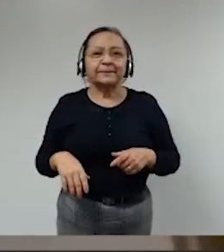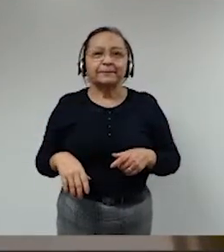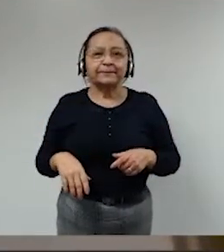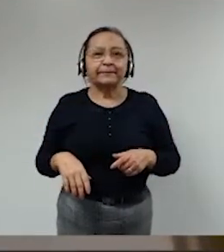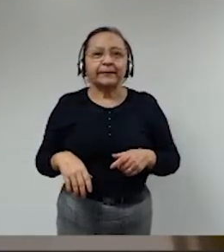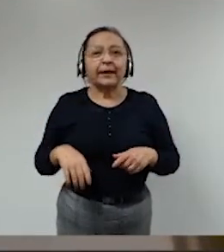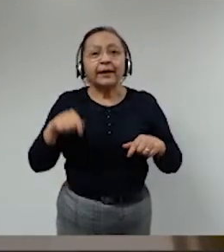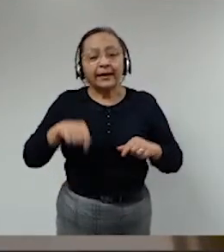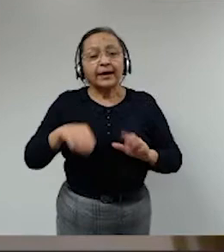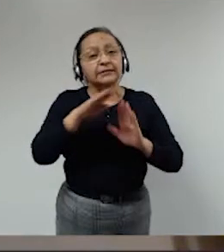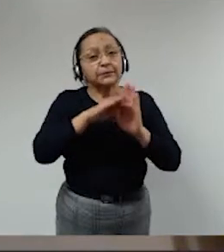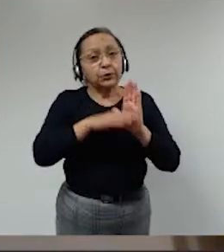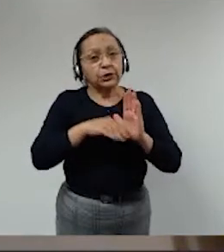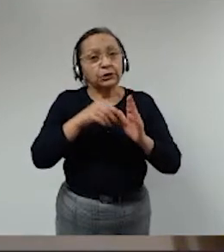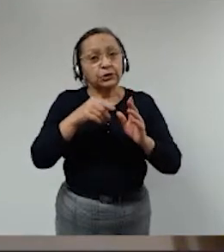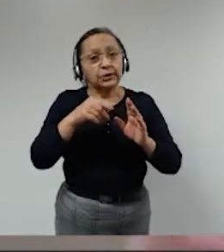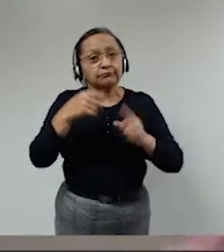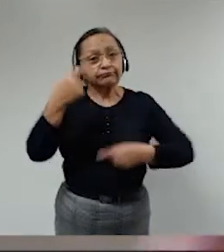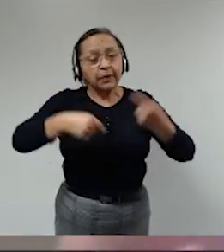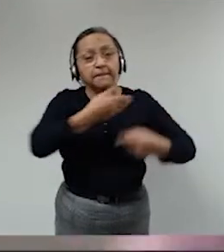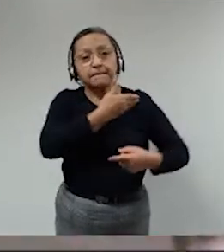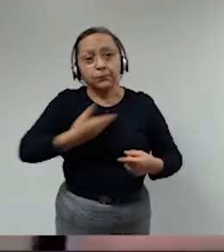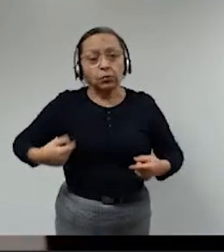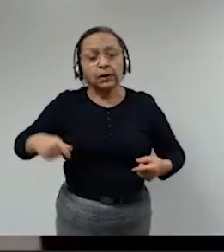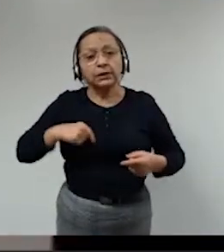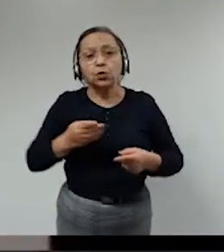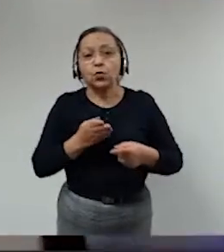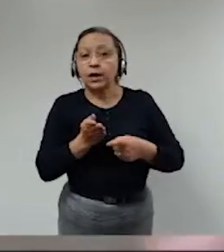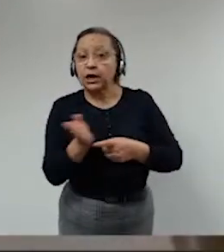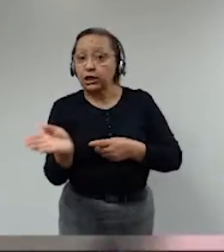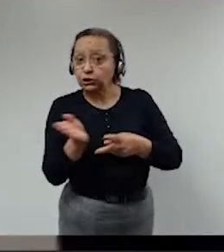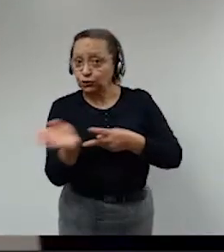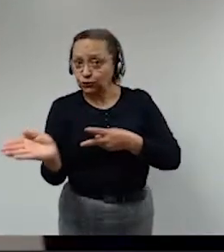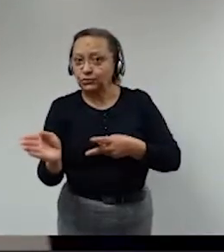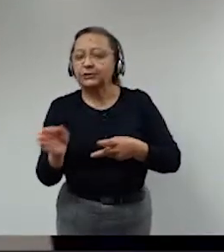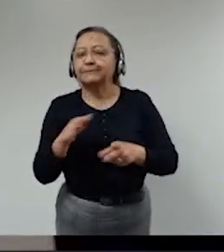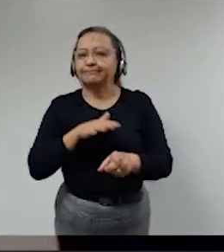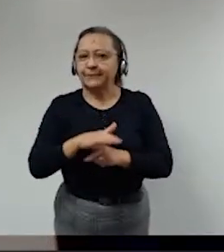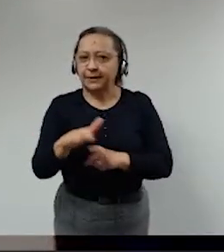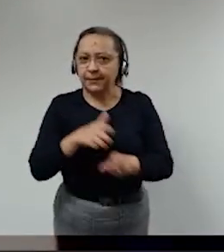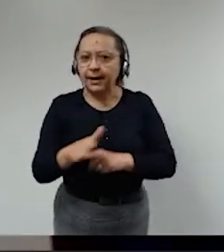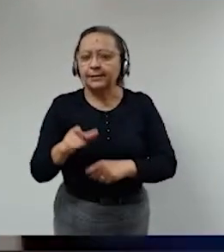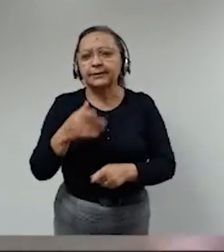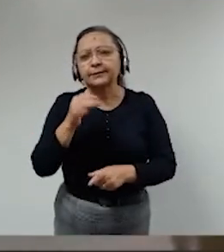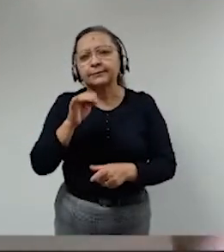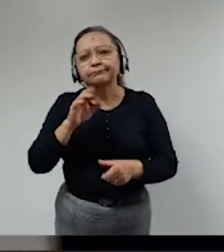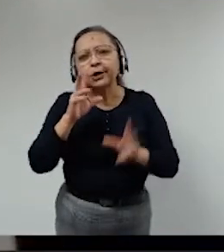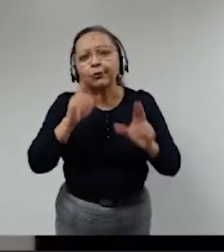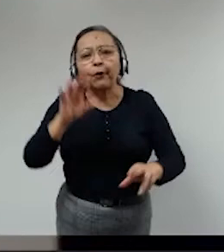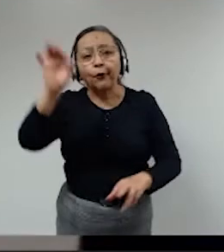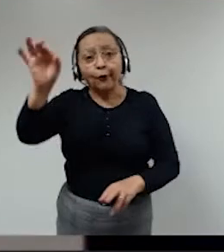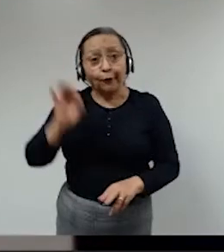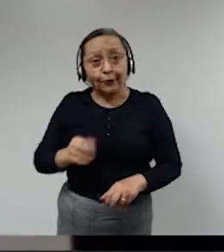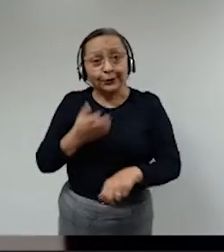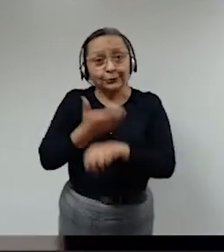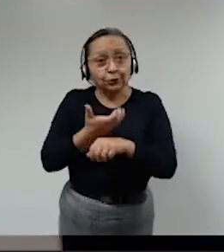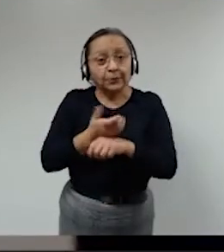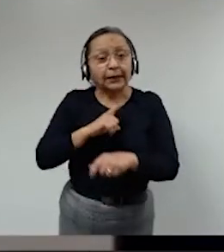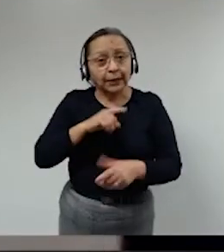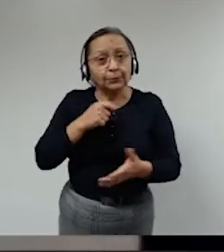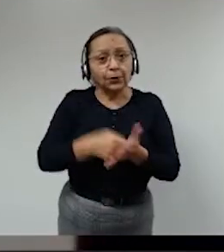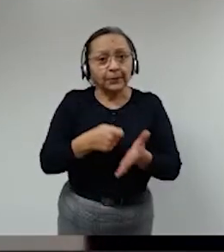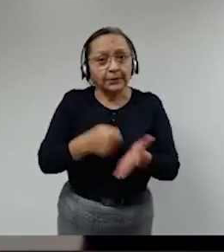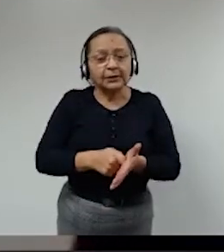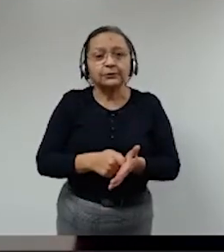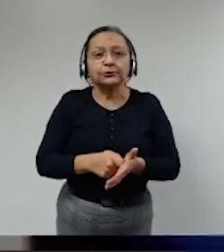Essa política pública tem um eixo de estímulo de demanda, ou seja, eu crio cotas de conteúdo para que haja uma obrigação de